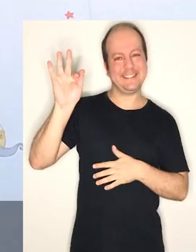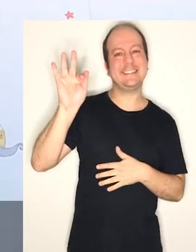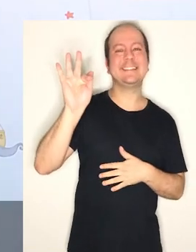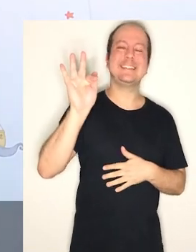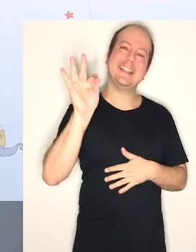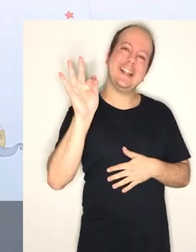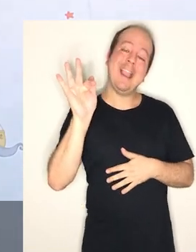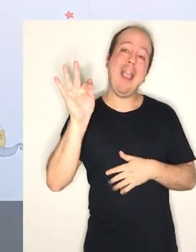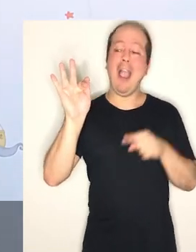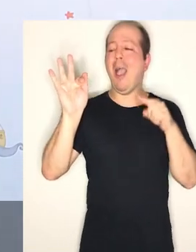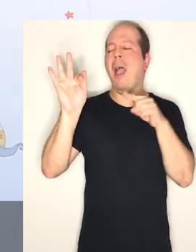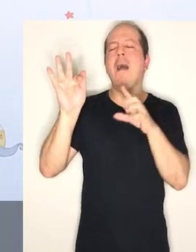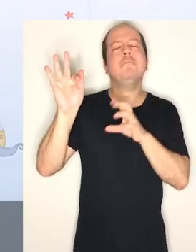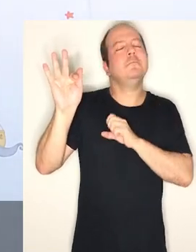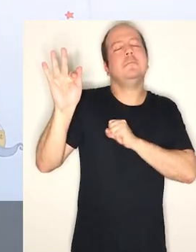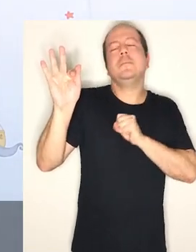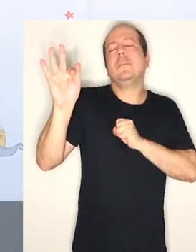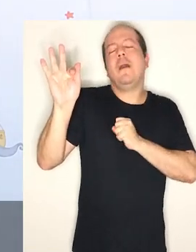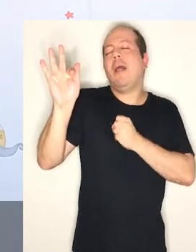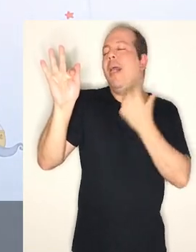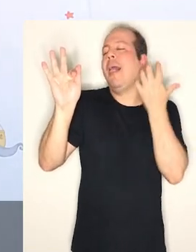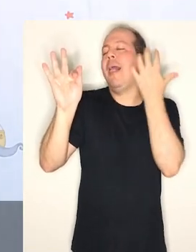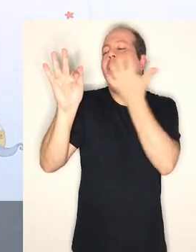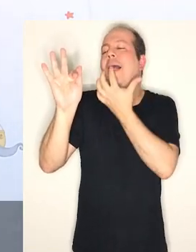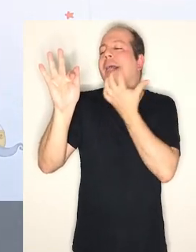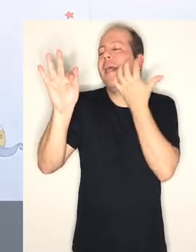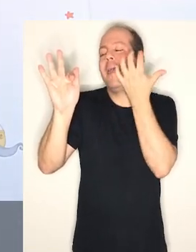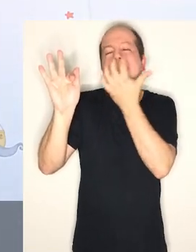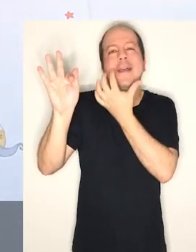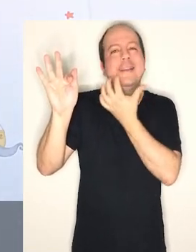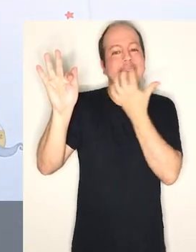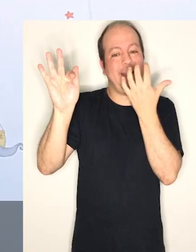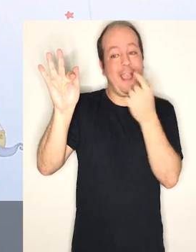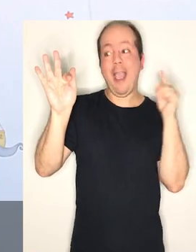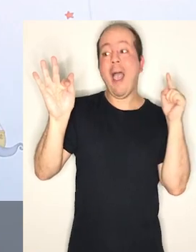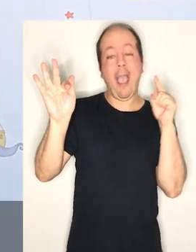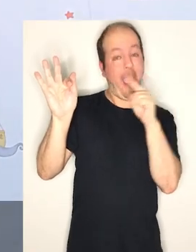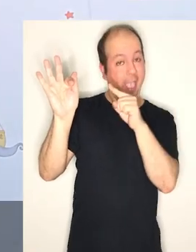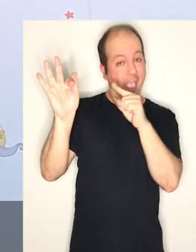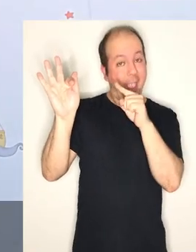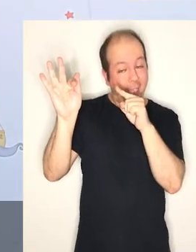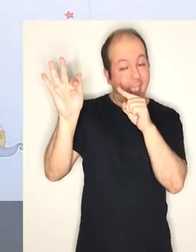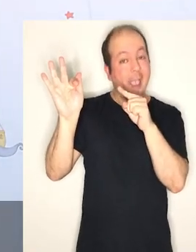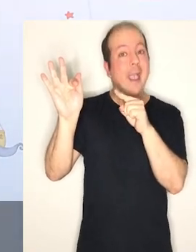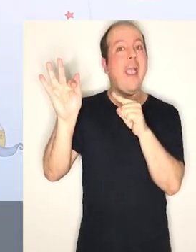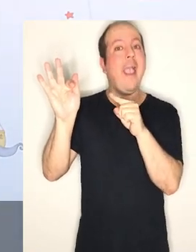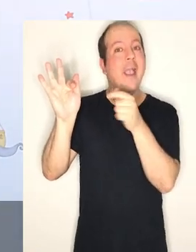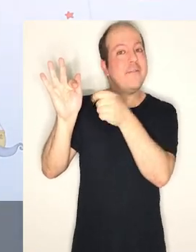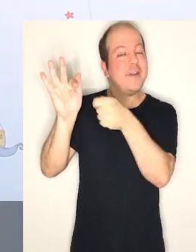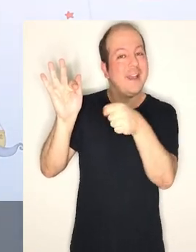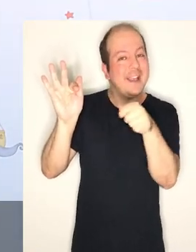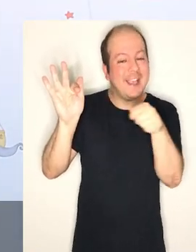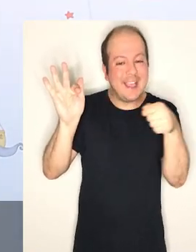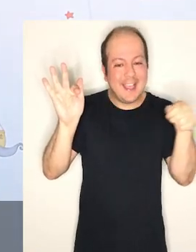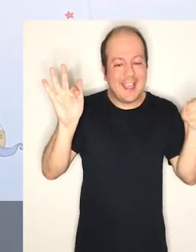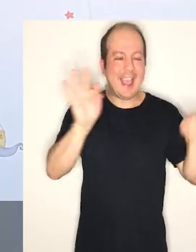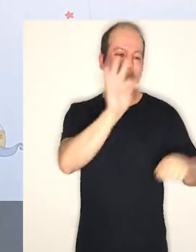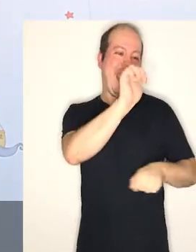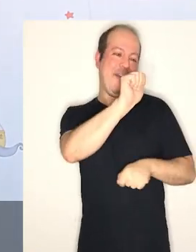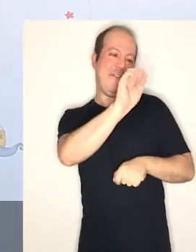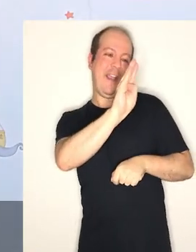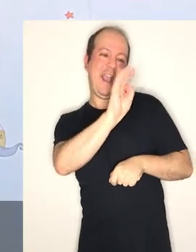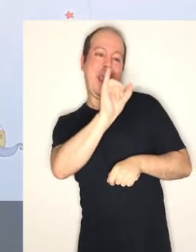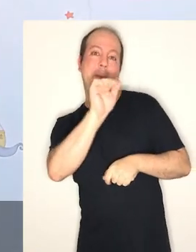F. Por ela tenho paixão. Com ela é que eu